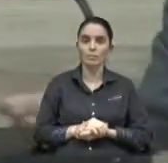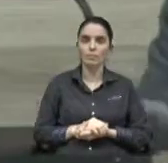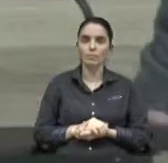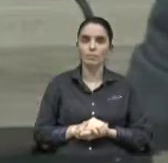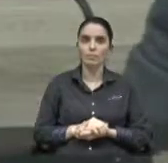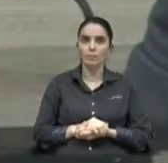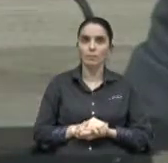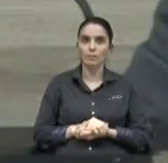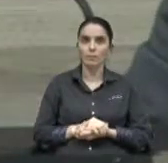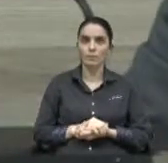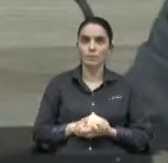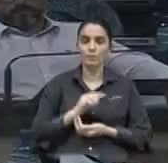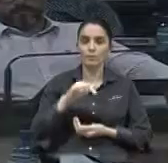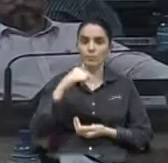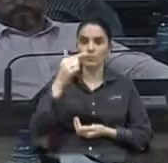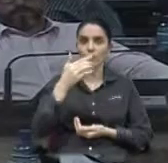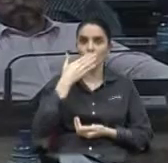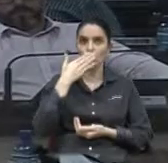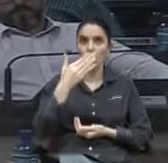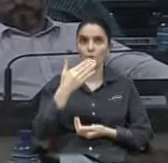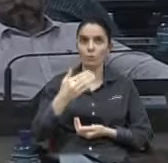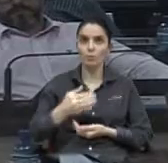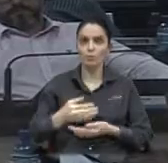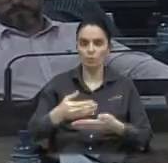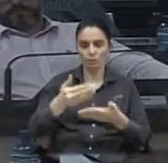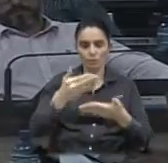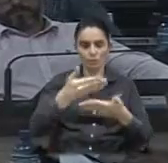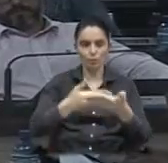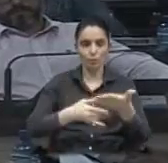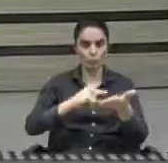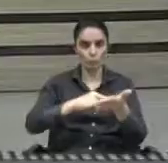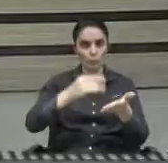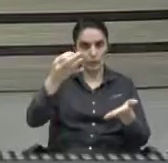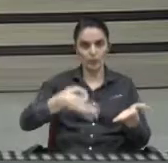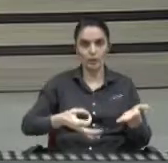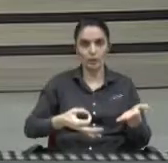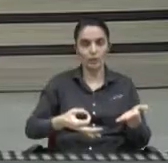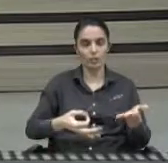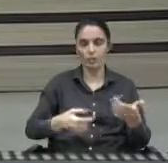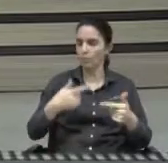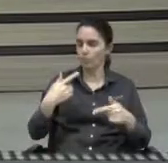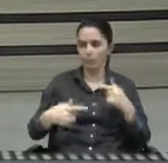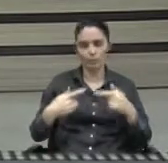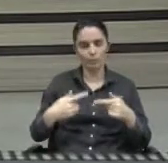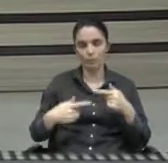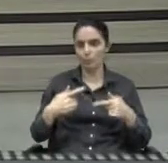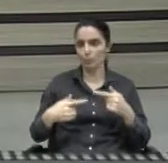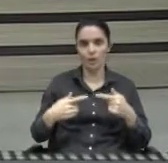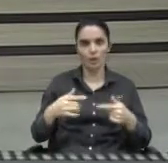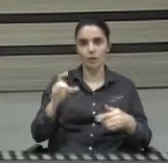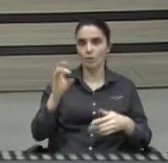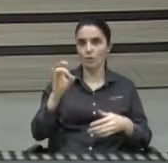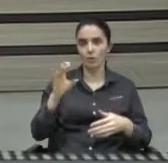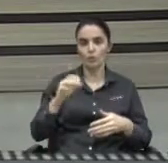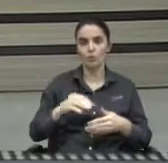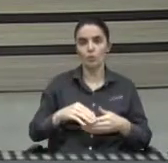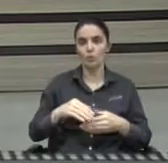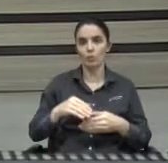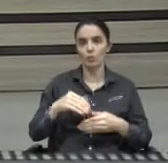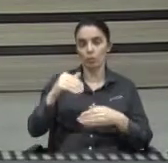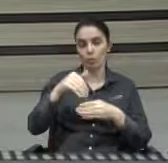O requerimento de urgência especial está formalmente em ordem e não comporta discussão, apenas encaminhamento de